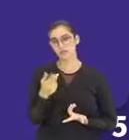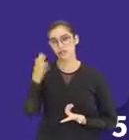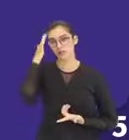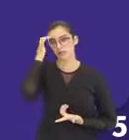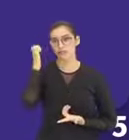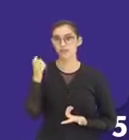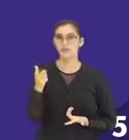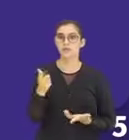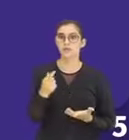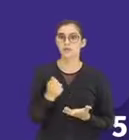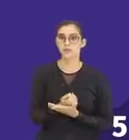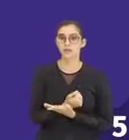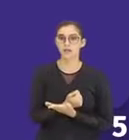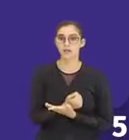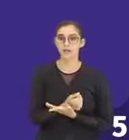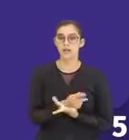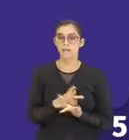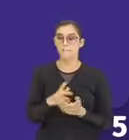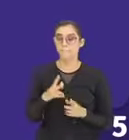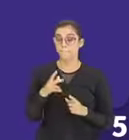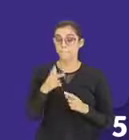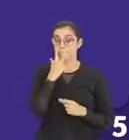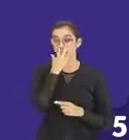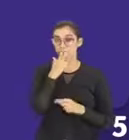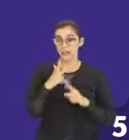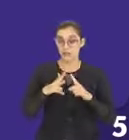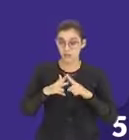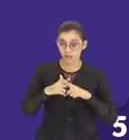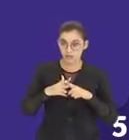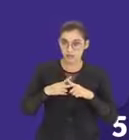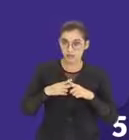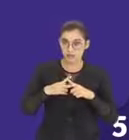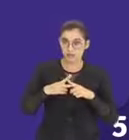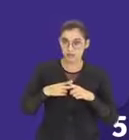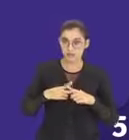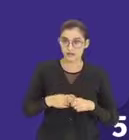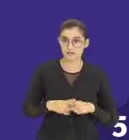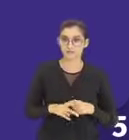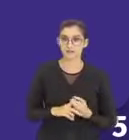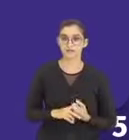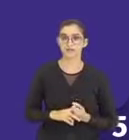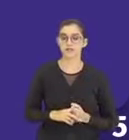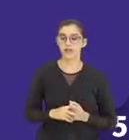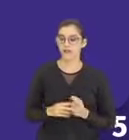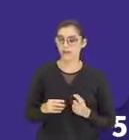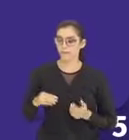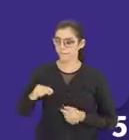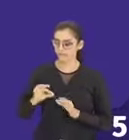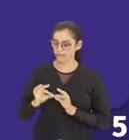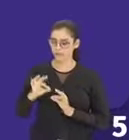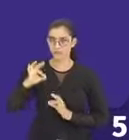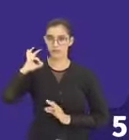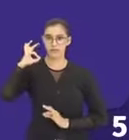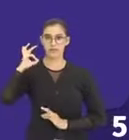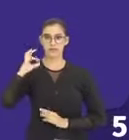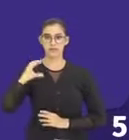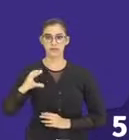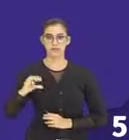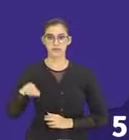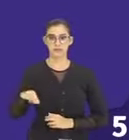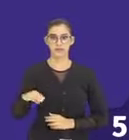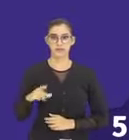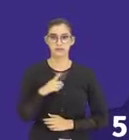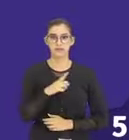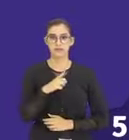aqueles alicates turquês, né? Mas não é, ele tá medindo alguma coisa ali em centímetro. Nós temos uma régua aqui, uma medida aqui,